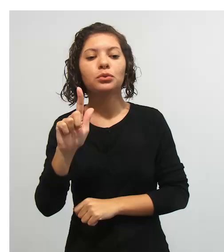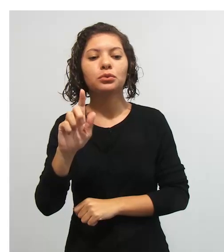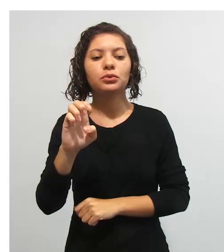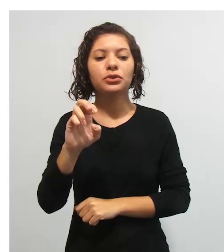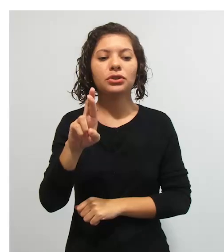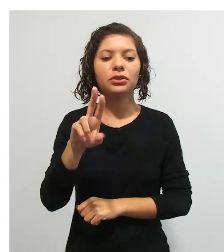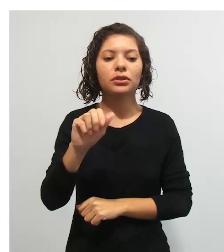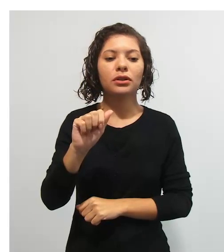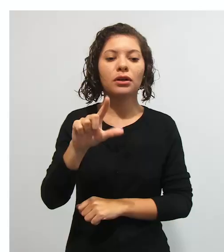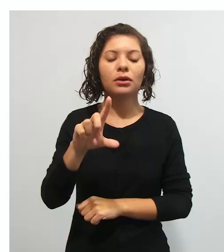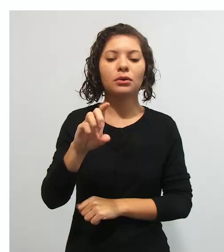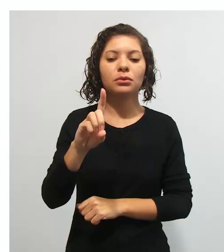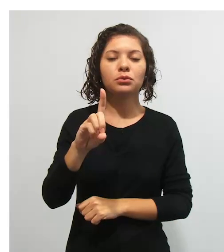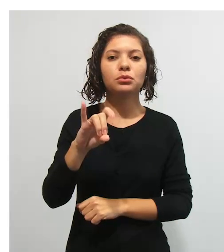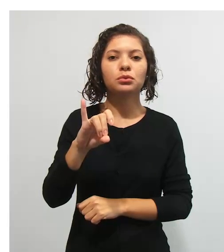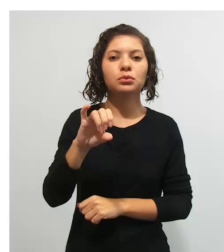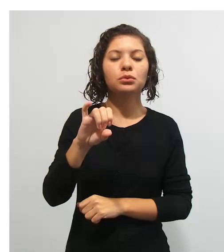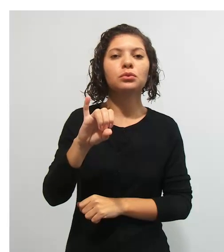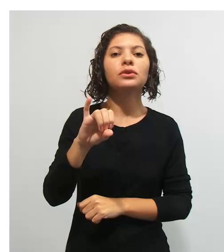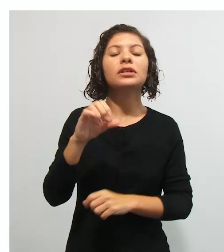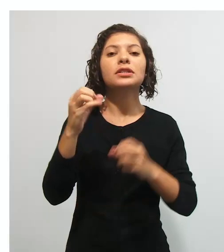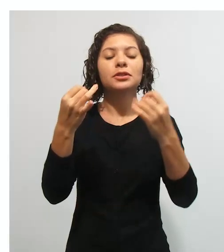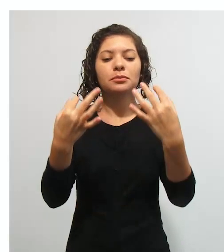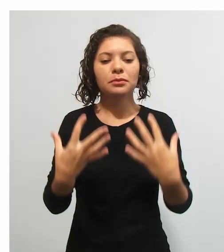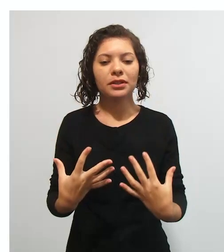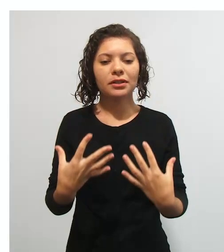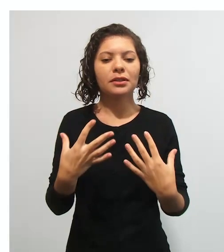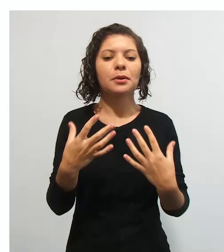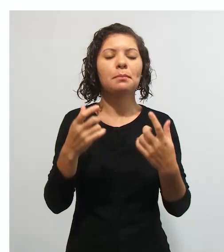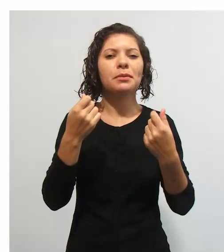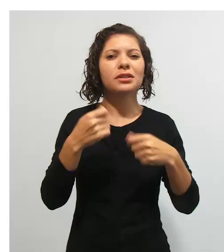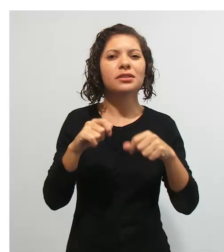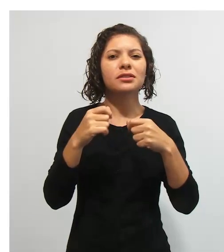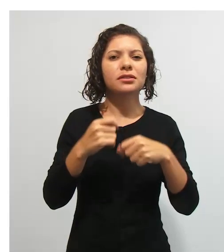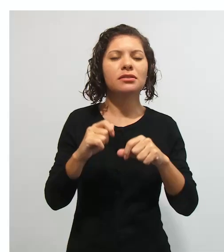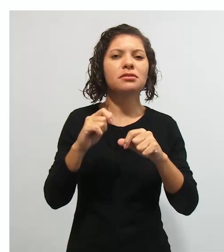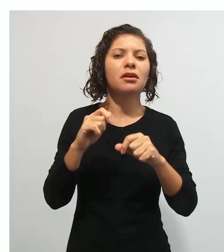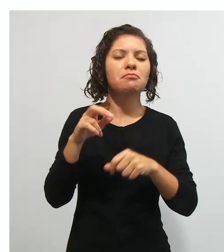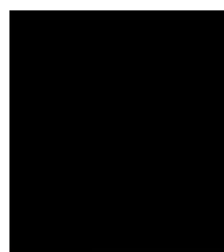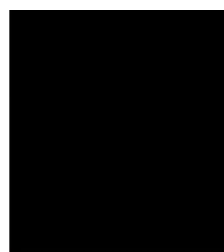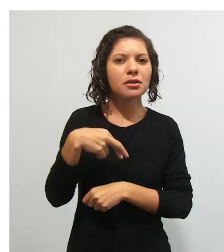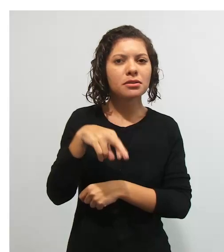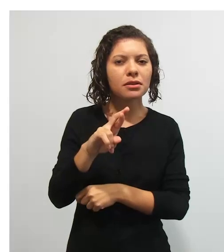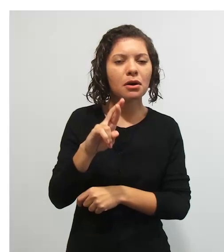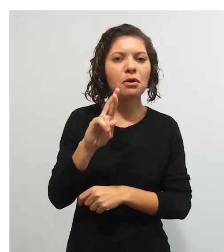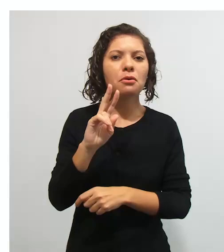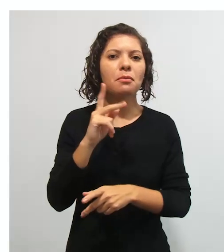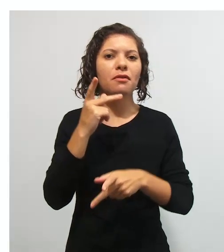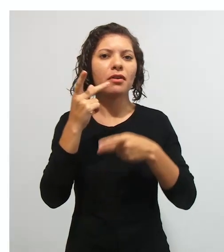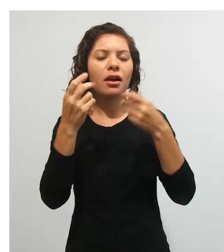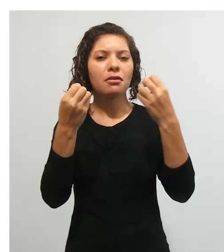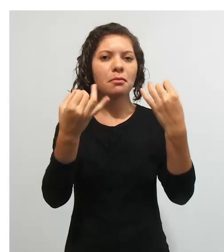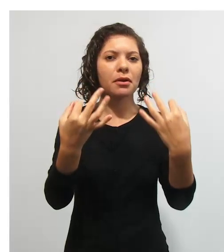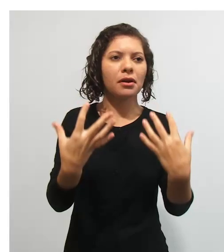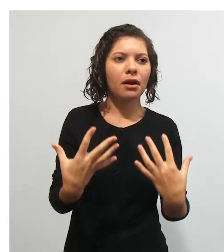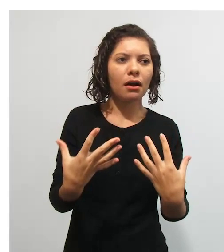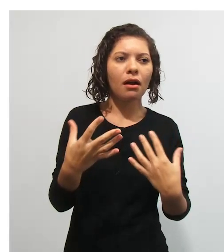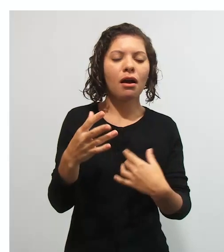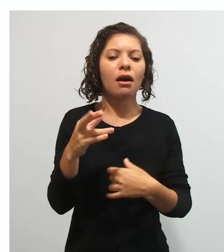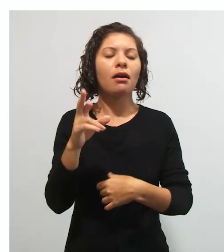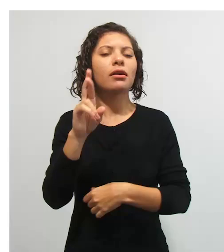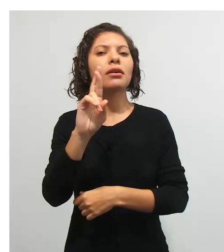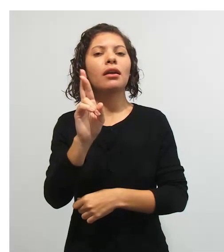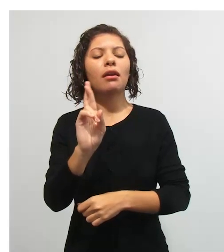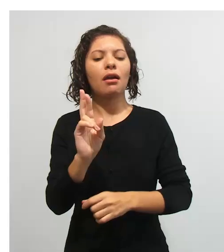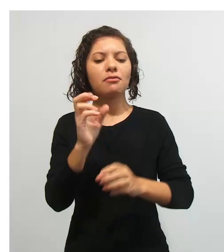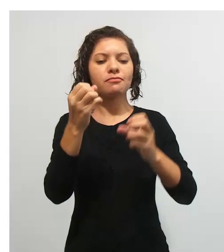ato de escrever é preciso ter o que dizer, querer dizer, ter razões para dizer e ter para quem